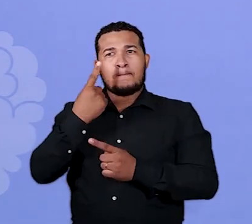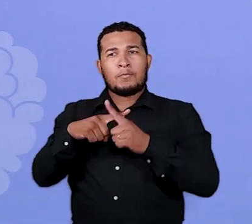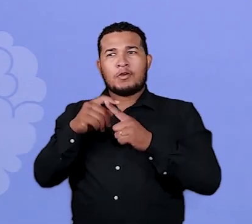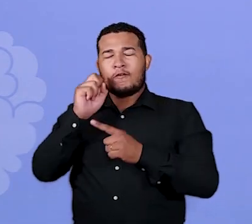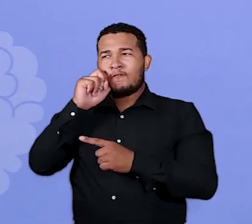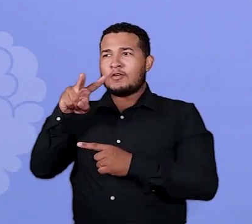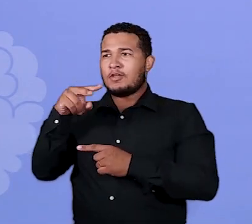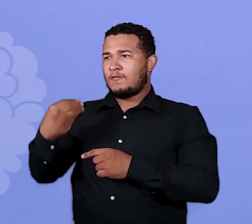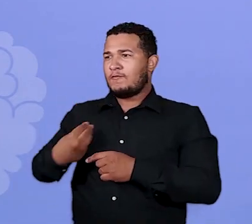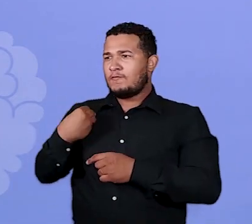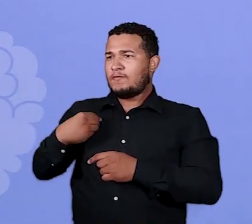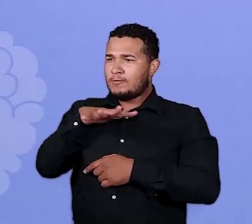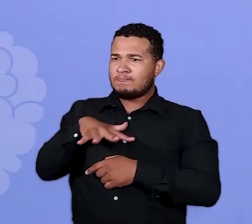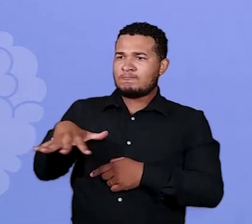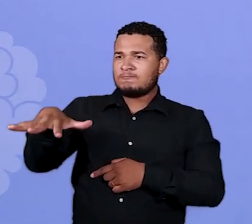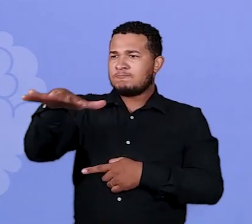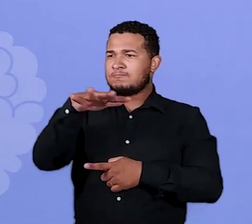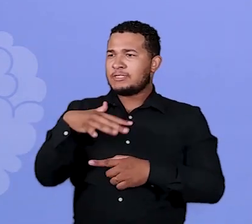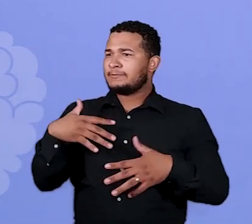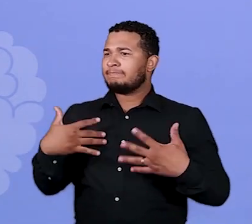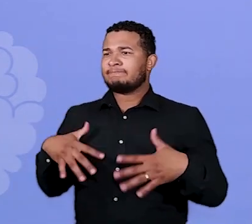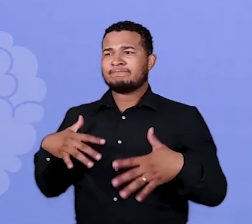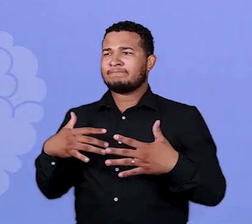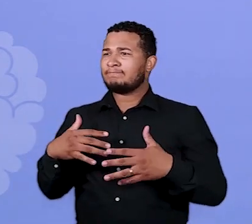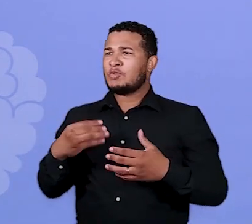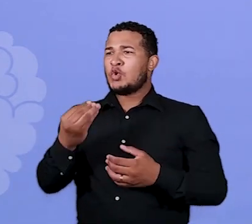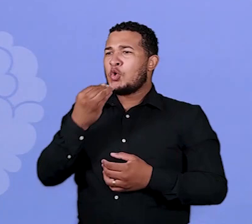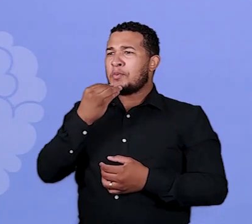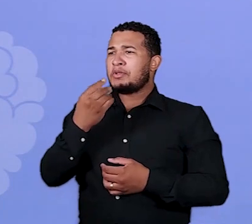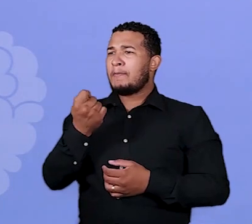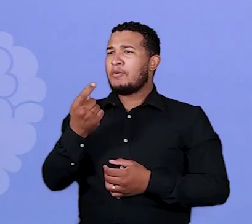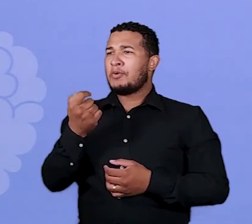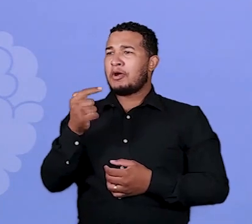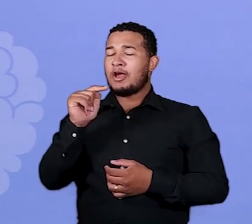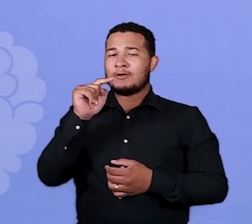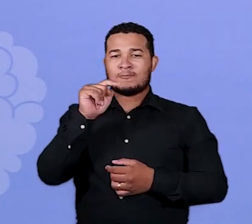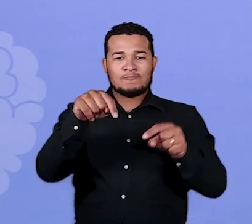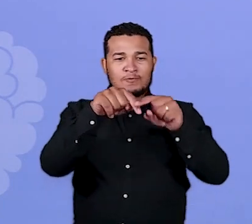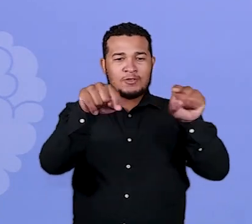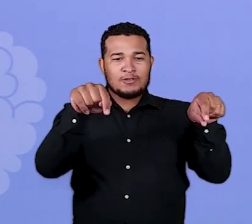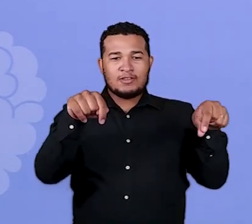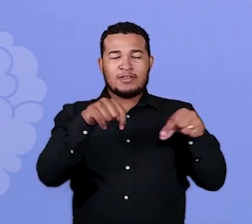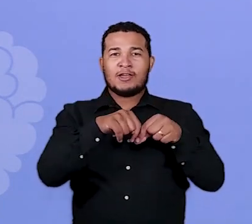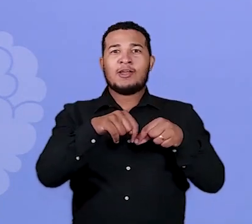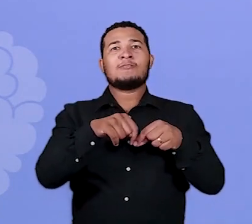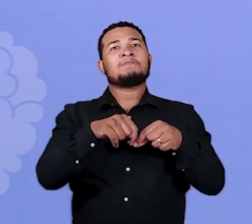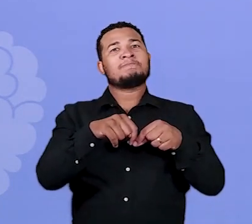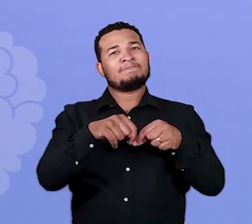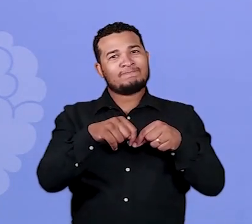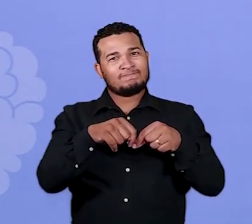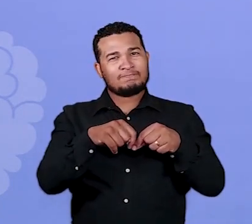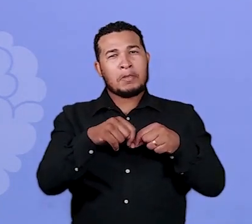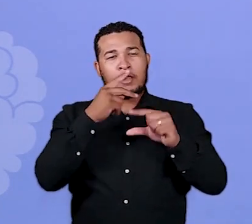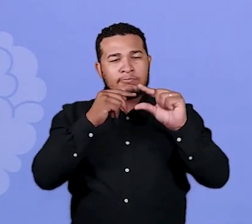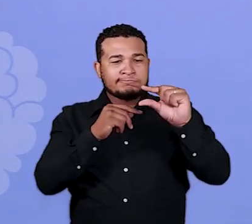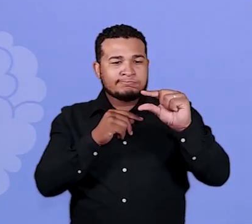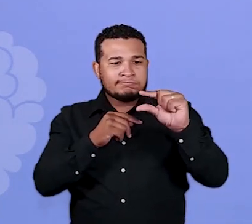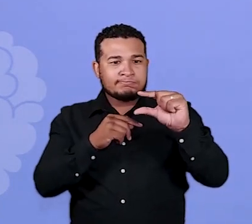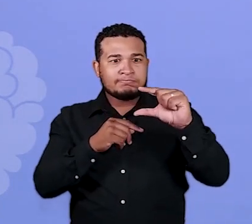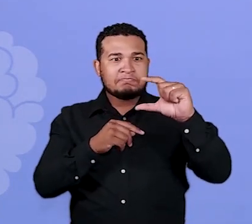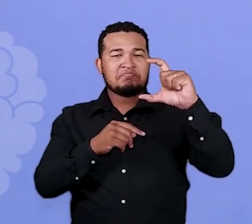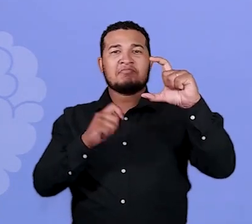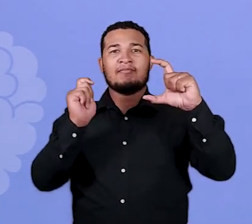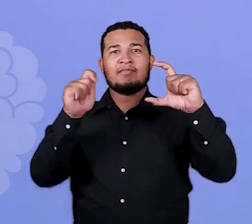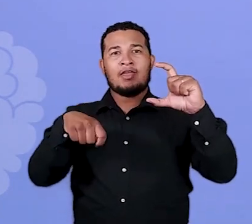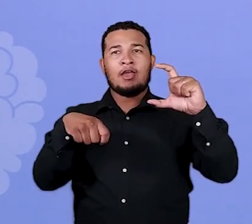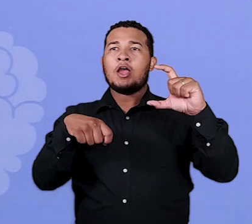poderosa, isso chamou a atenção, ela começou a aprender o xadrez, e você depois vai observar no filme, não vou te contar tudo, mas no final